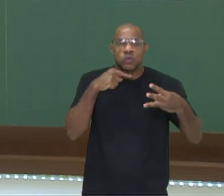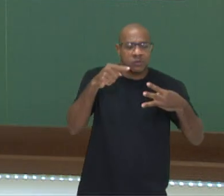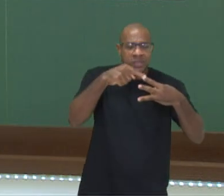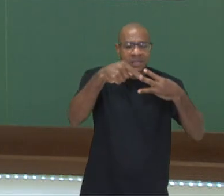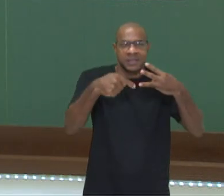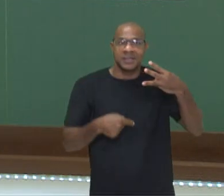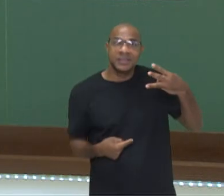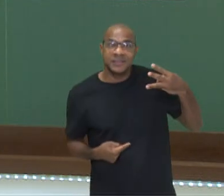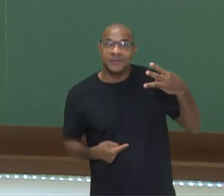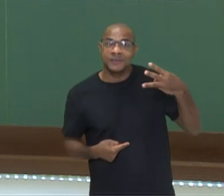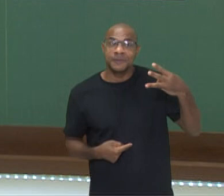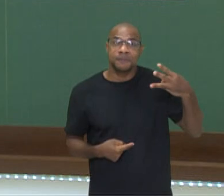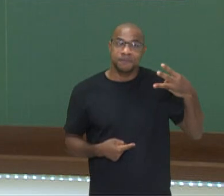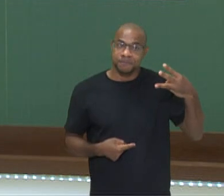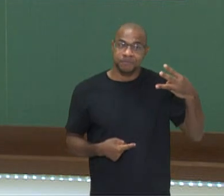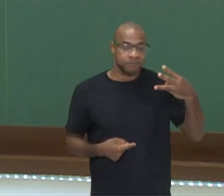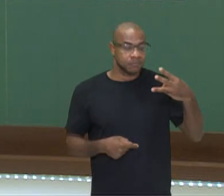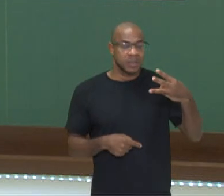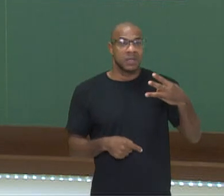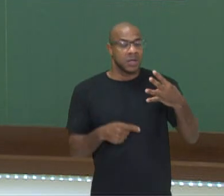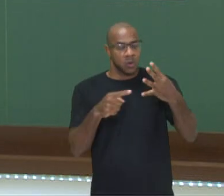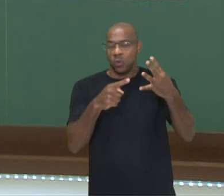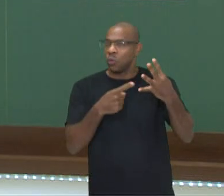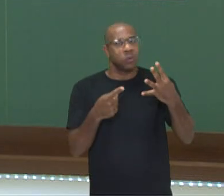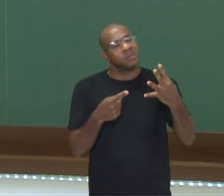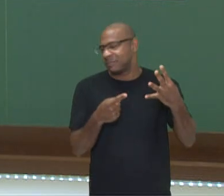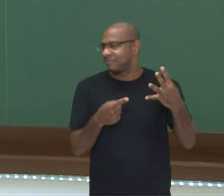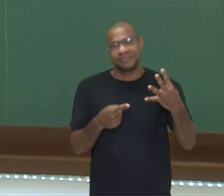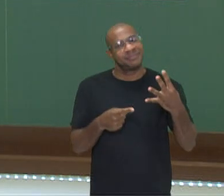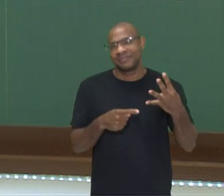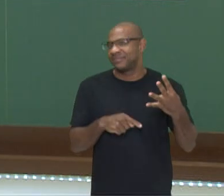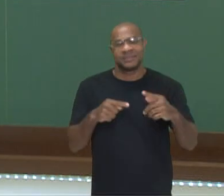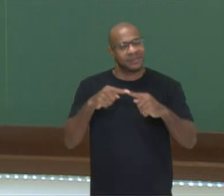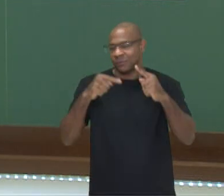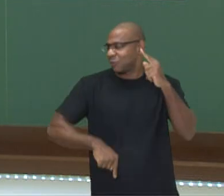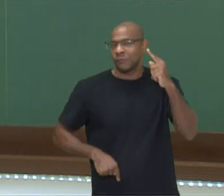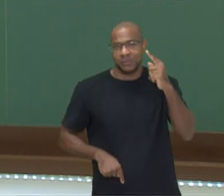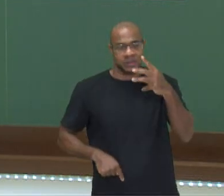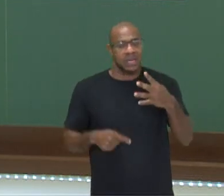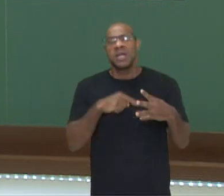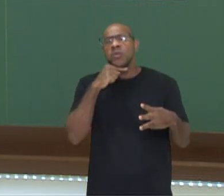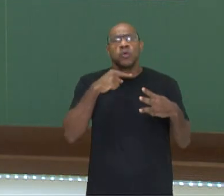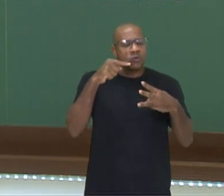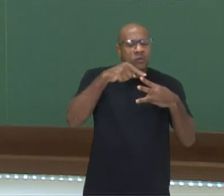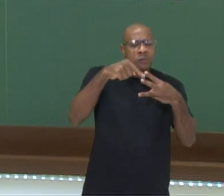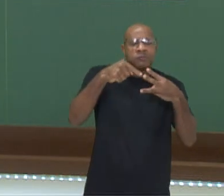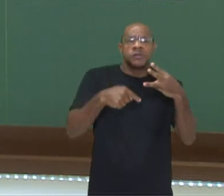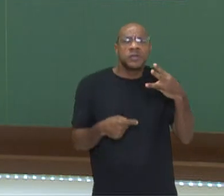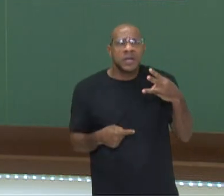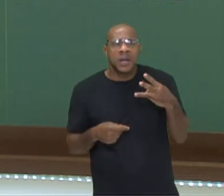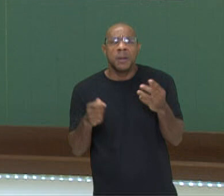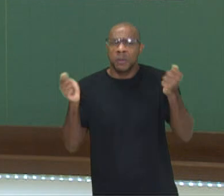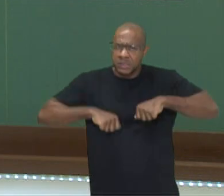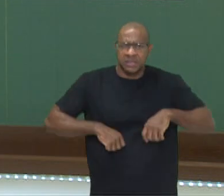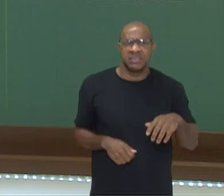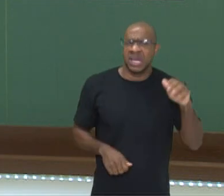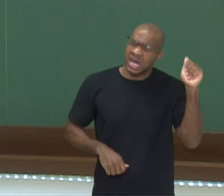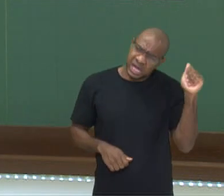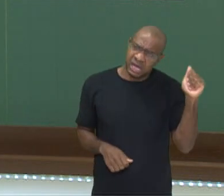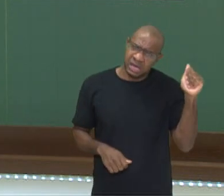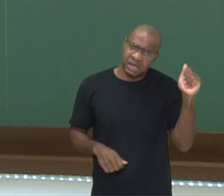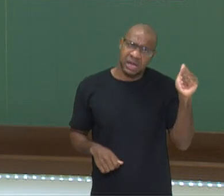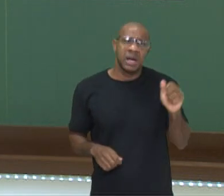questões de alternativa, uma vai ser absurda, normalmente. Aí vocês vão ficar em dúvida. Poderia ser a A?